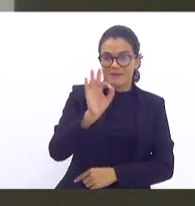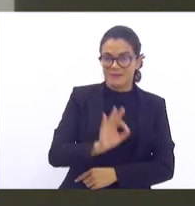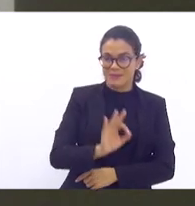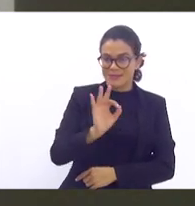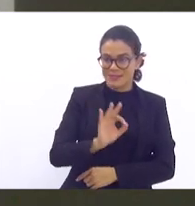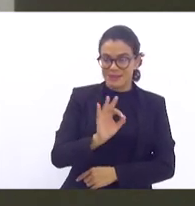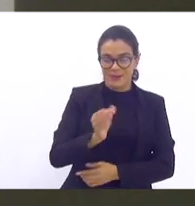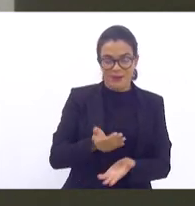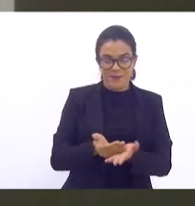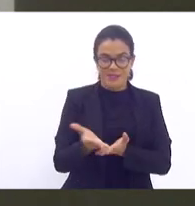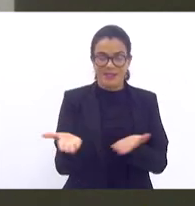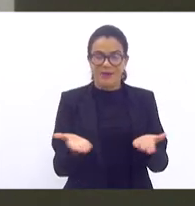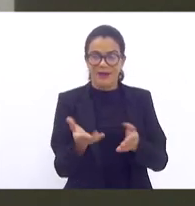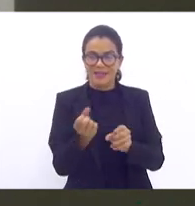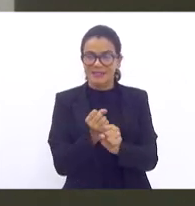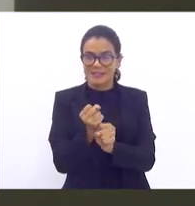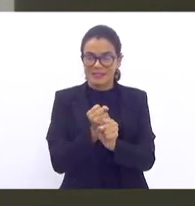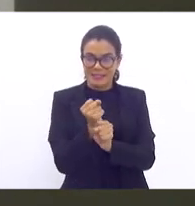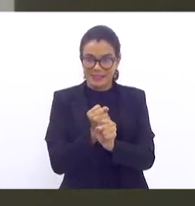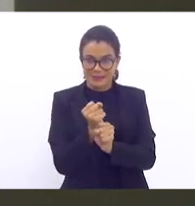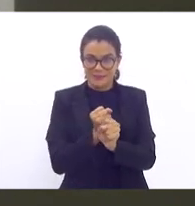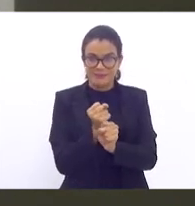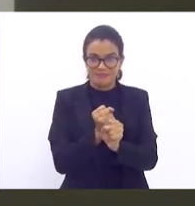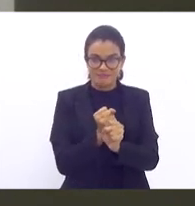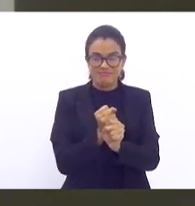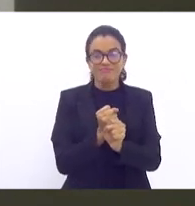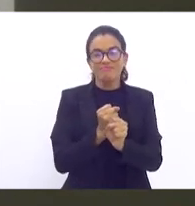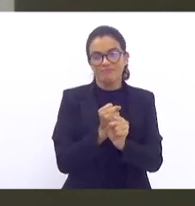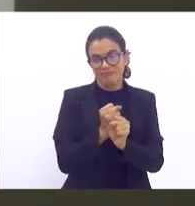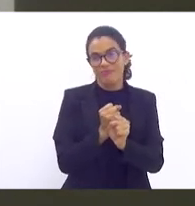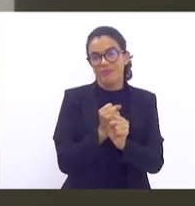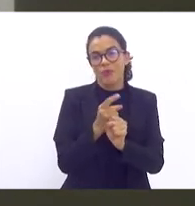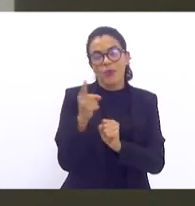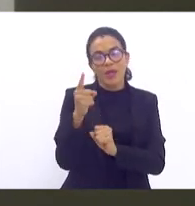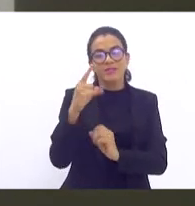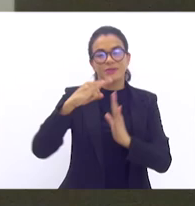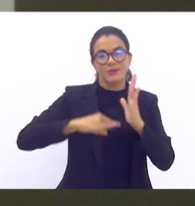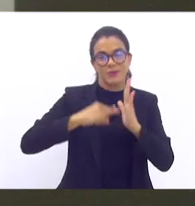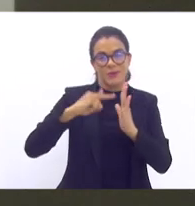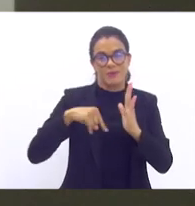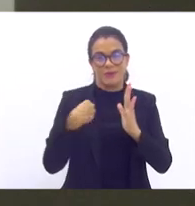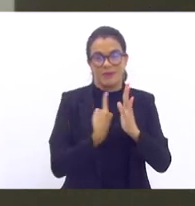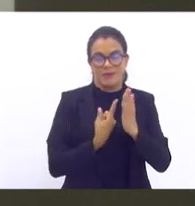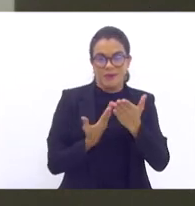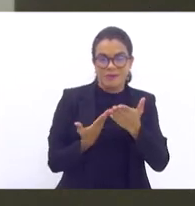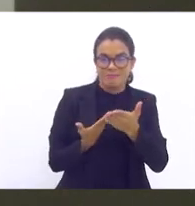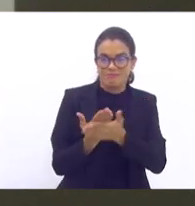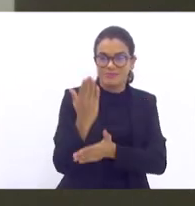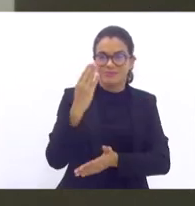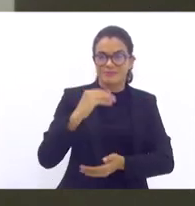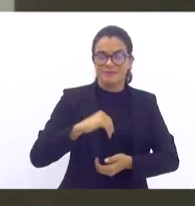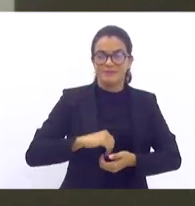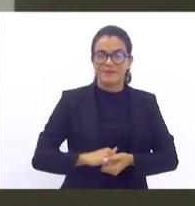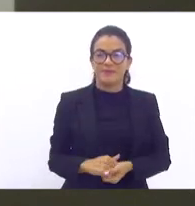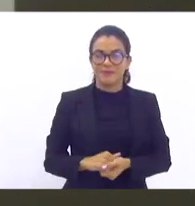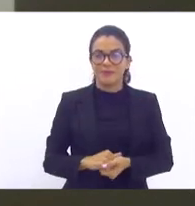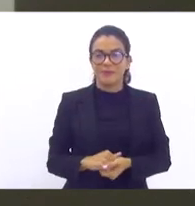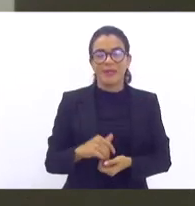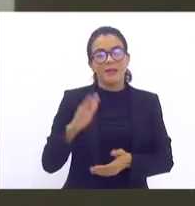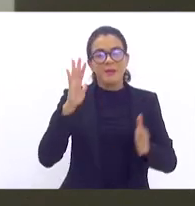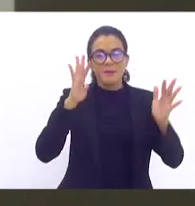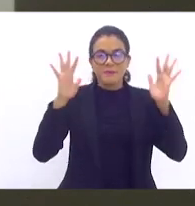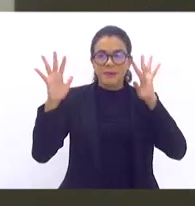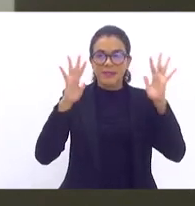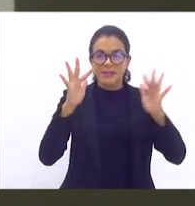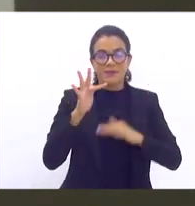custeio a partir desse ano é com essa rubrica Que Nós criamos e por futuro agora por